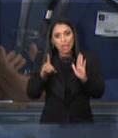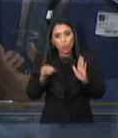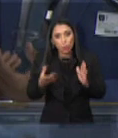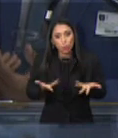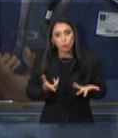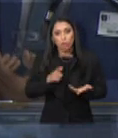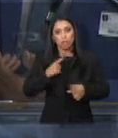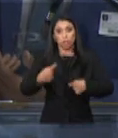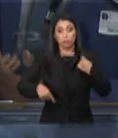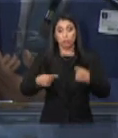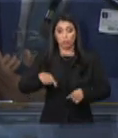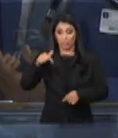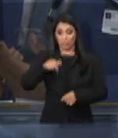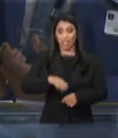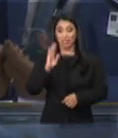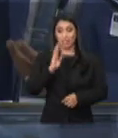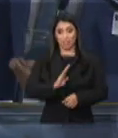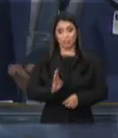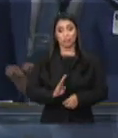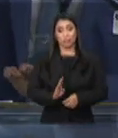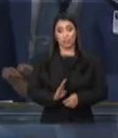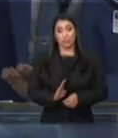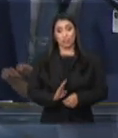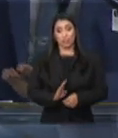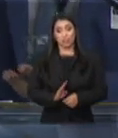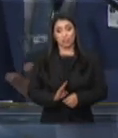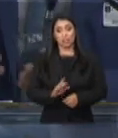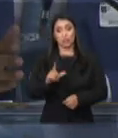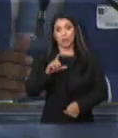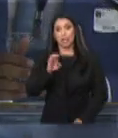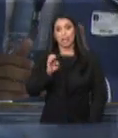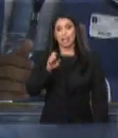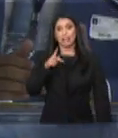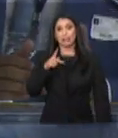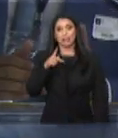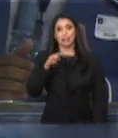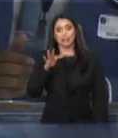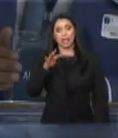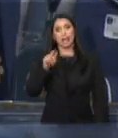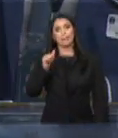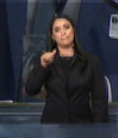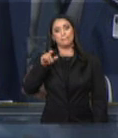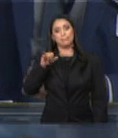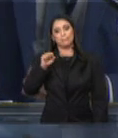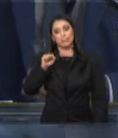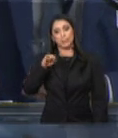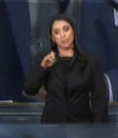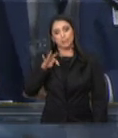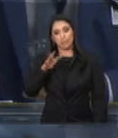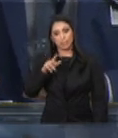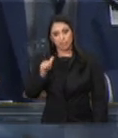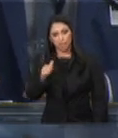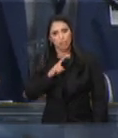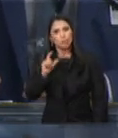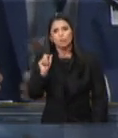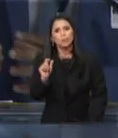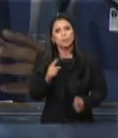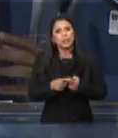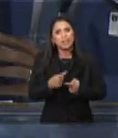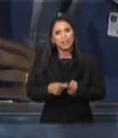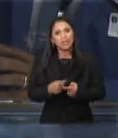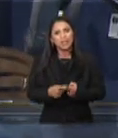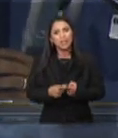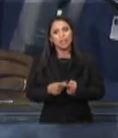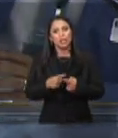existente no Brasil é um modelo que é chamado de etapista ou como se diz em Portugal um modelo escadinha Por que que chama assim